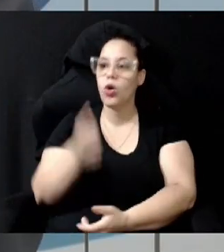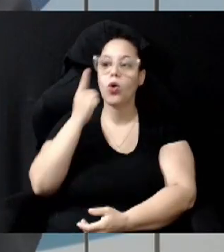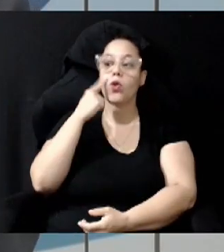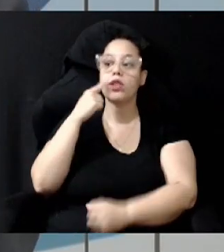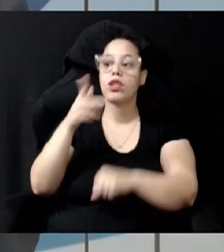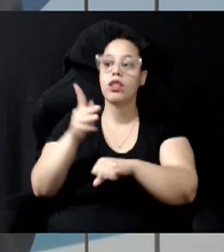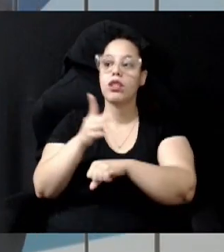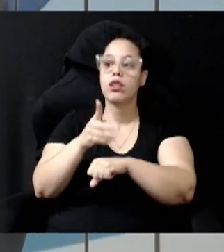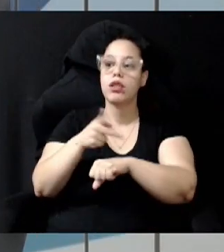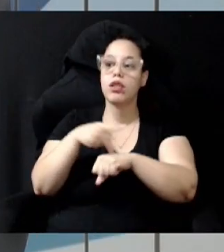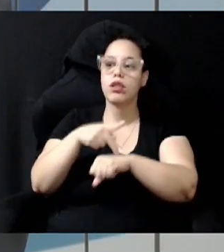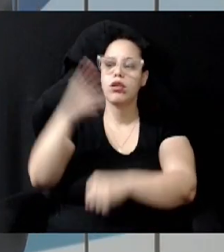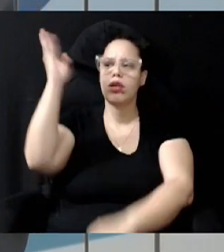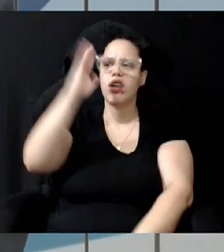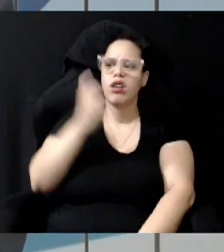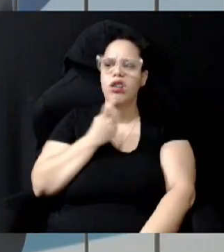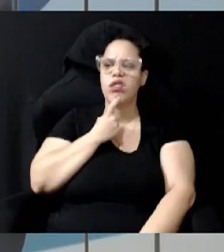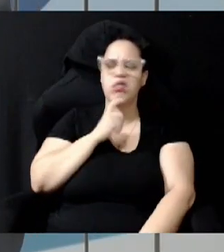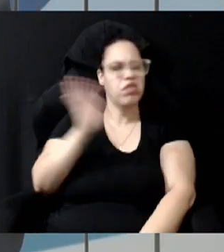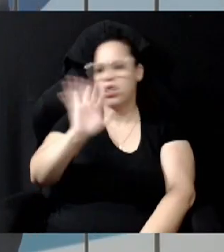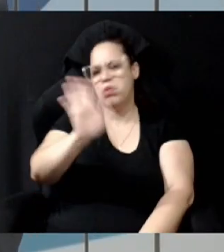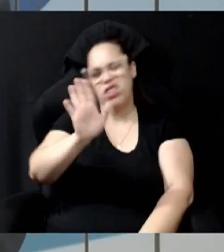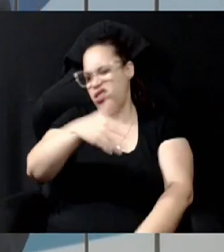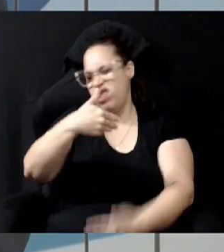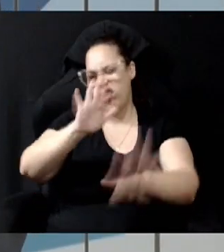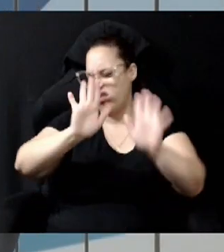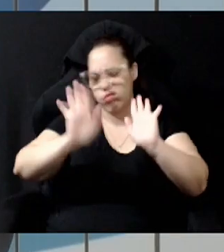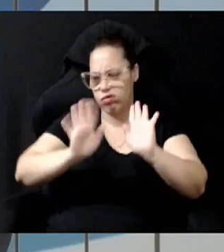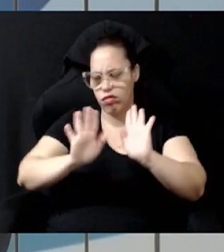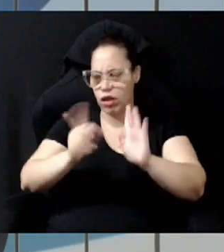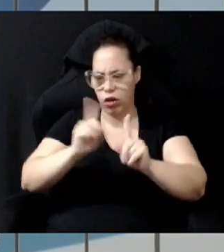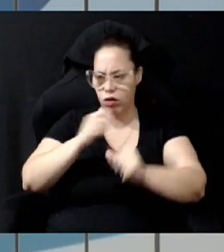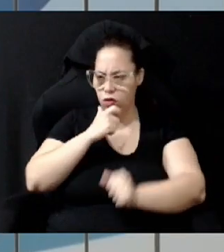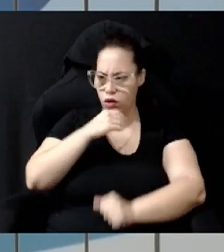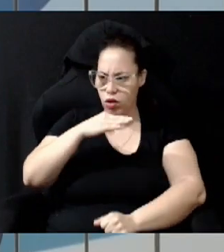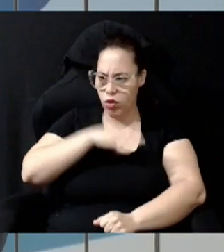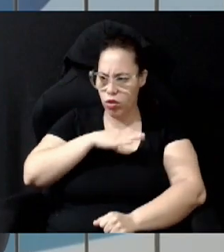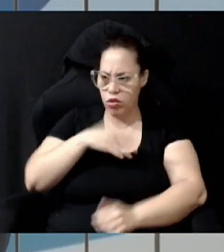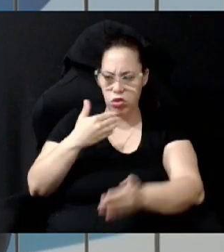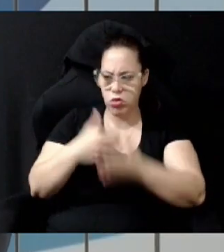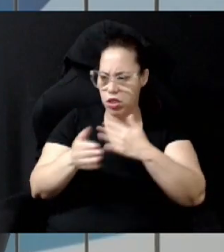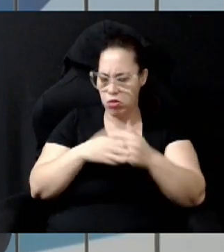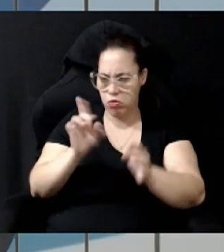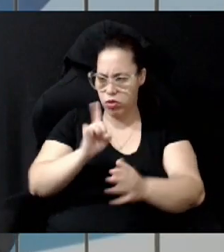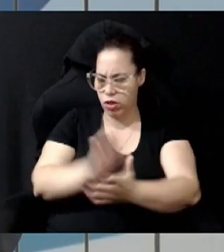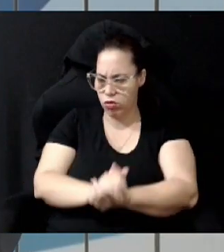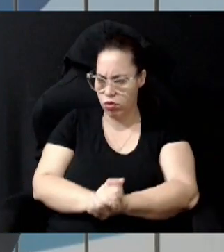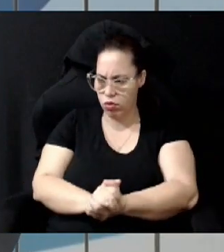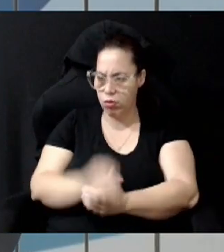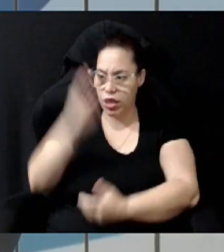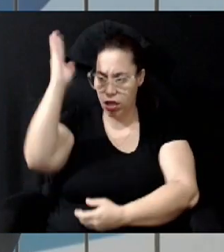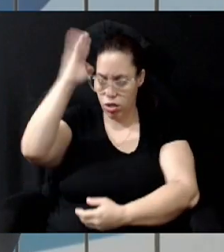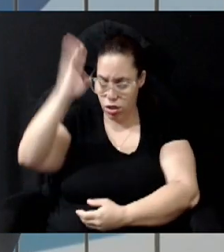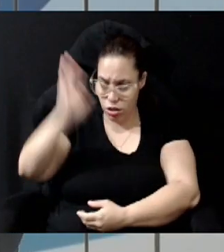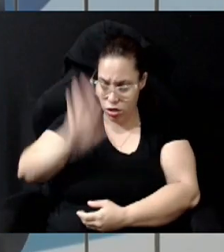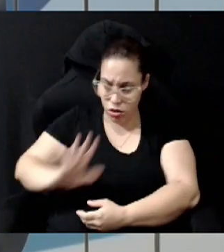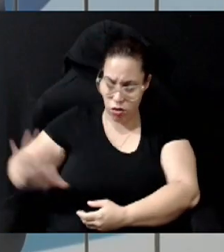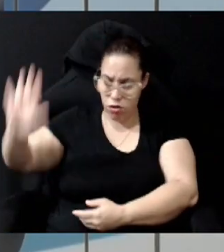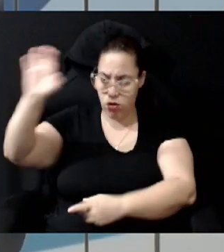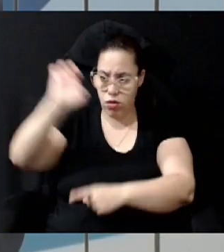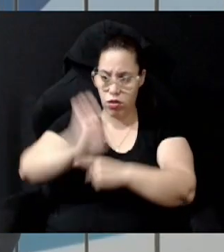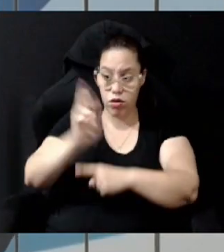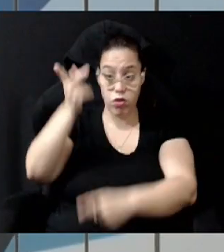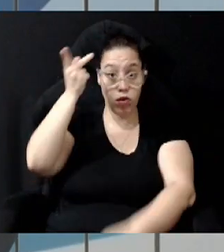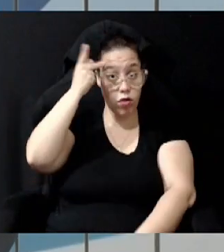nem tanto, né? Em Campinas nem tanto, acho que nos municípios nem tanto. E o Estado de São Paulo tem uma Assembleia